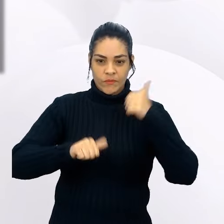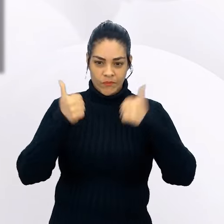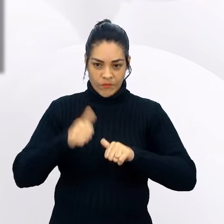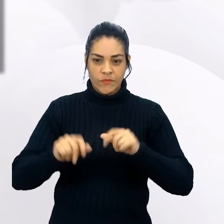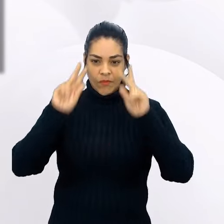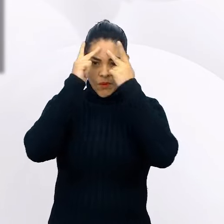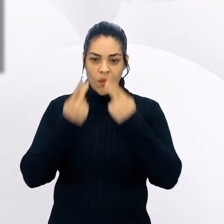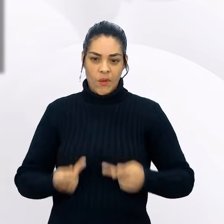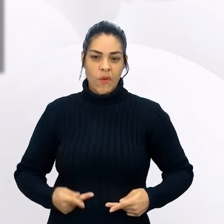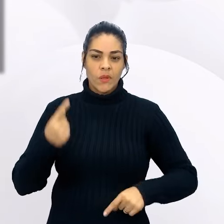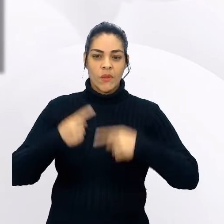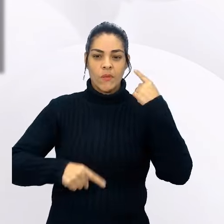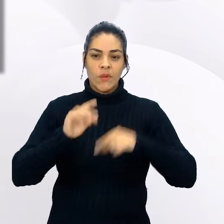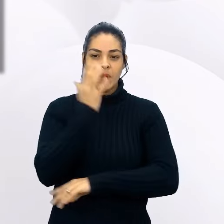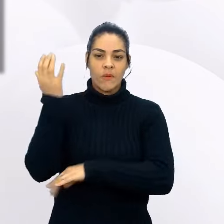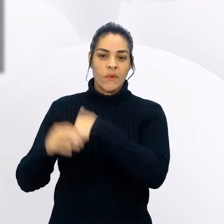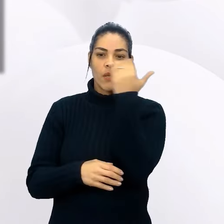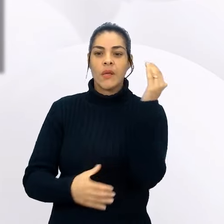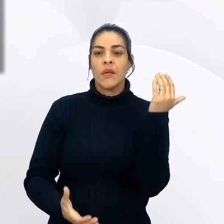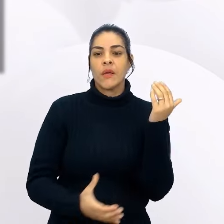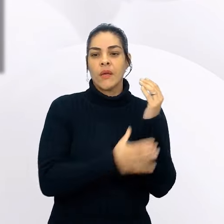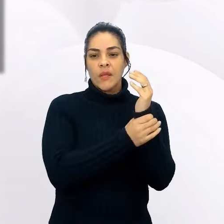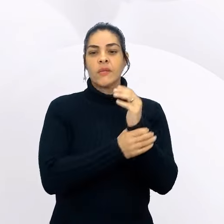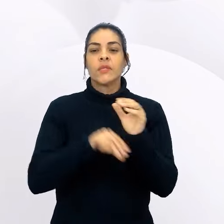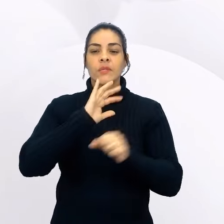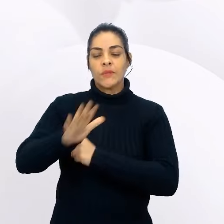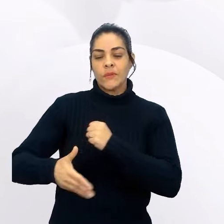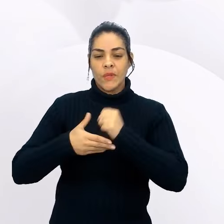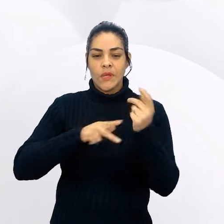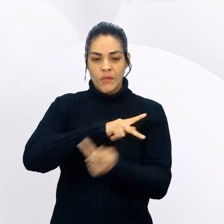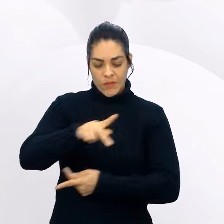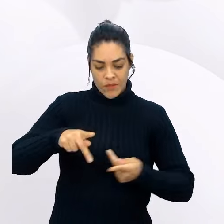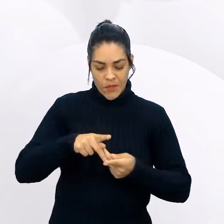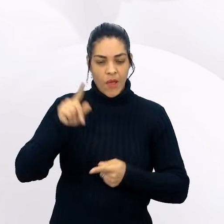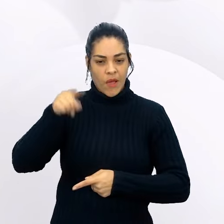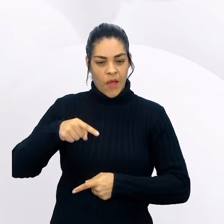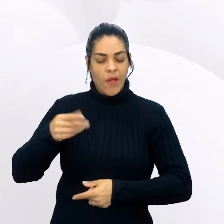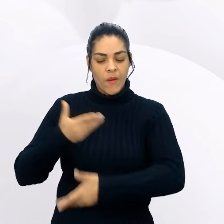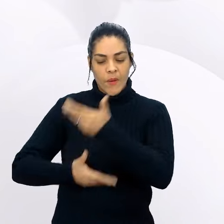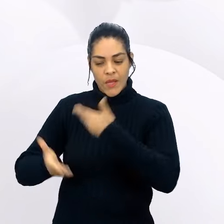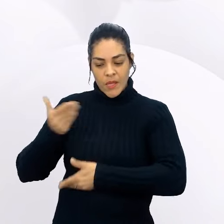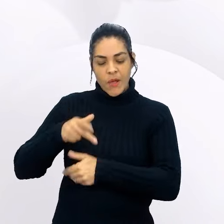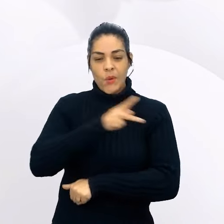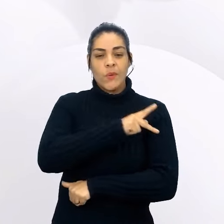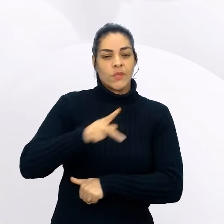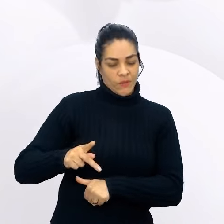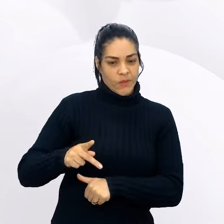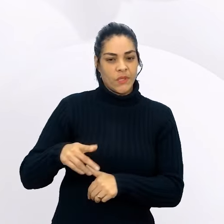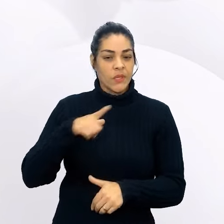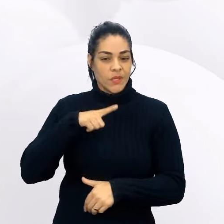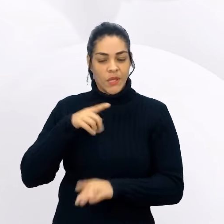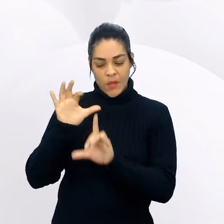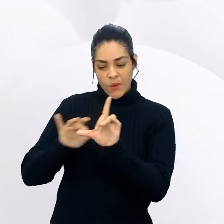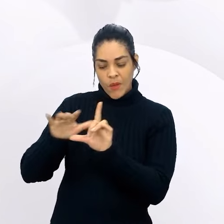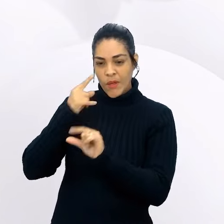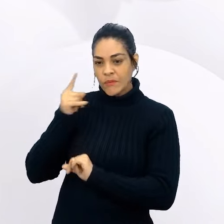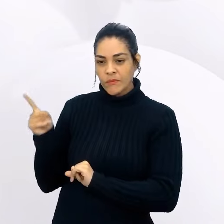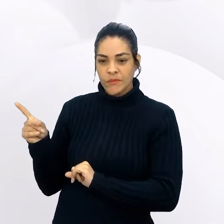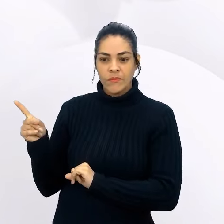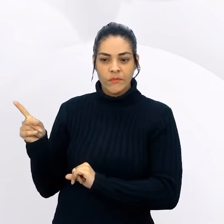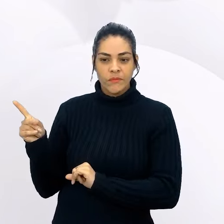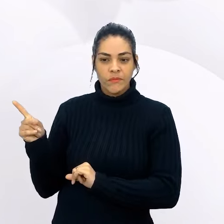planeta. E a seguir, então, vamos à pergunta disparadora. É uma interação com vocês, professores e professoras. Tem um QR Code, é só